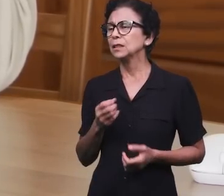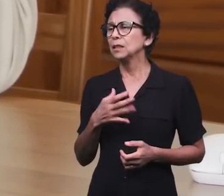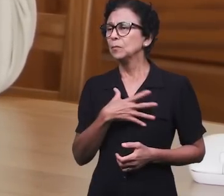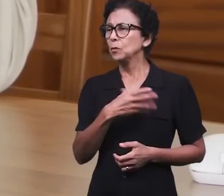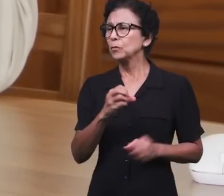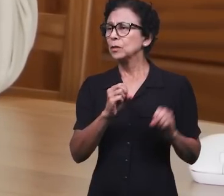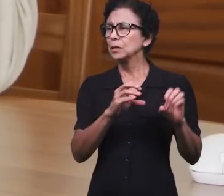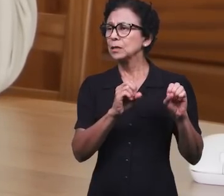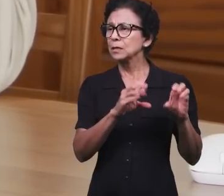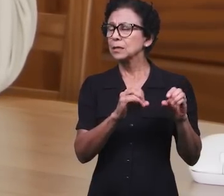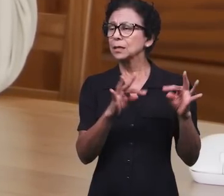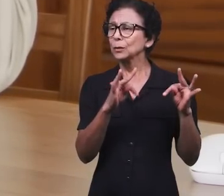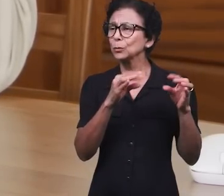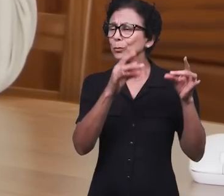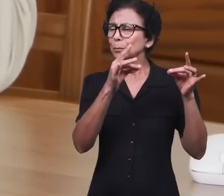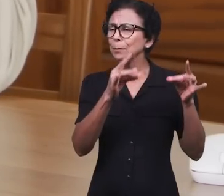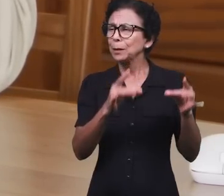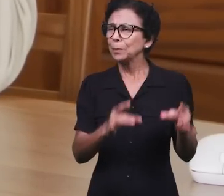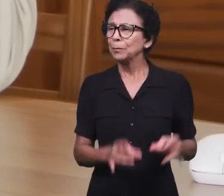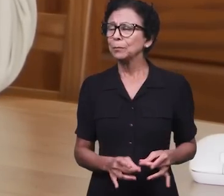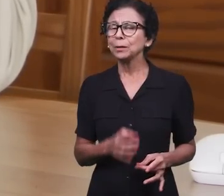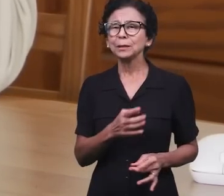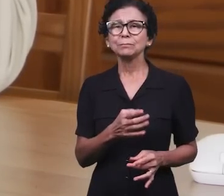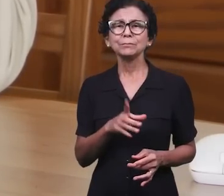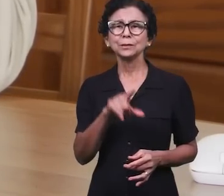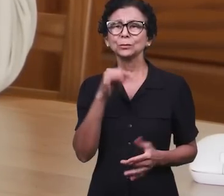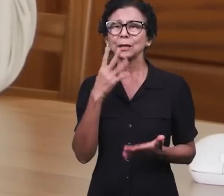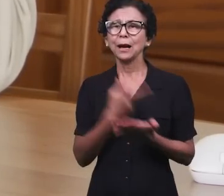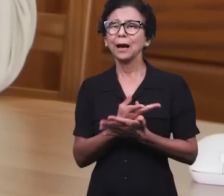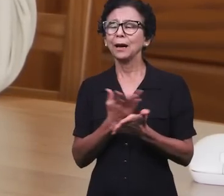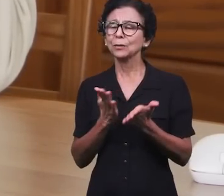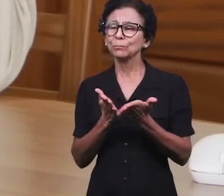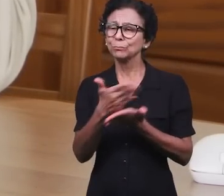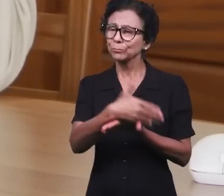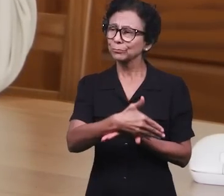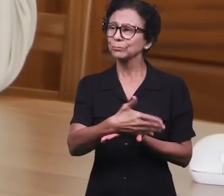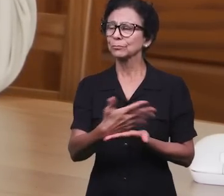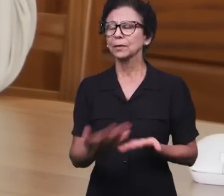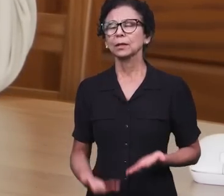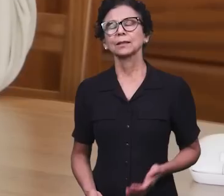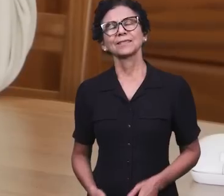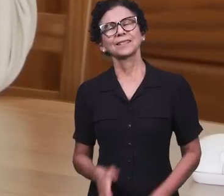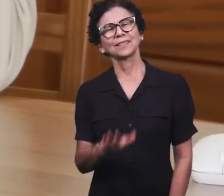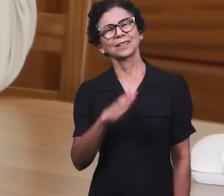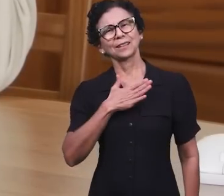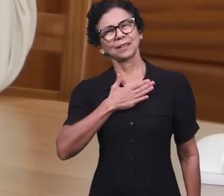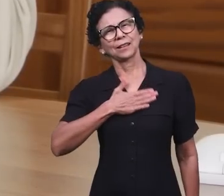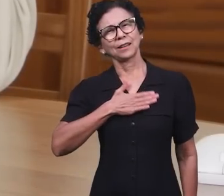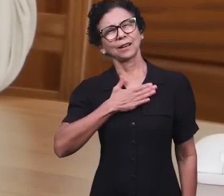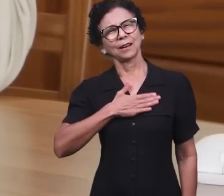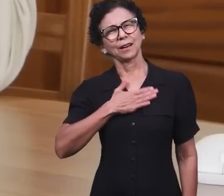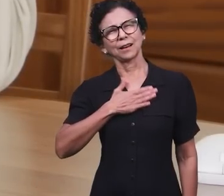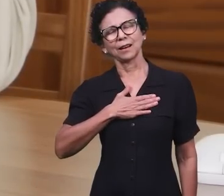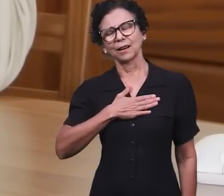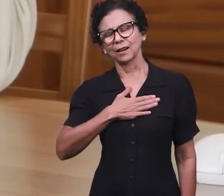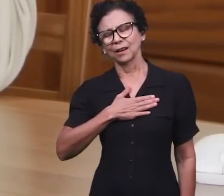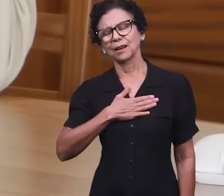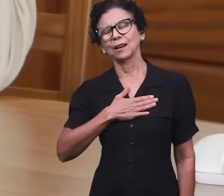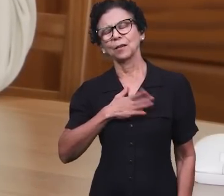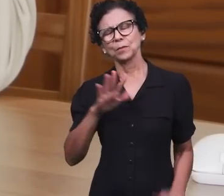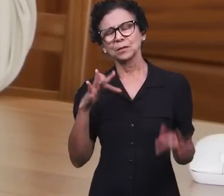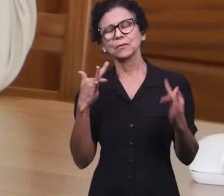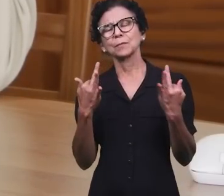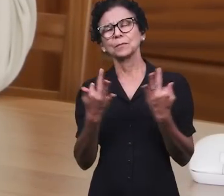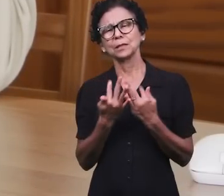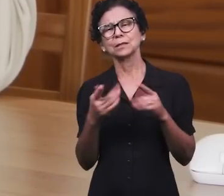eu ensinei tudo meu filho certinho e ele foi para outro caminho. Irmãos, descansa no Senhor, não fica aflito com isso não, porque